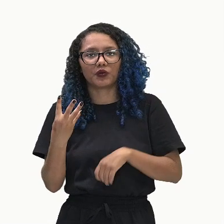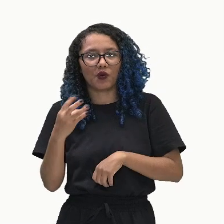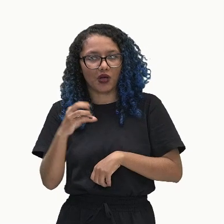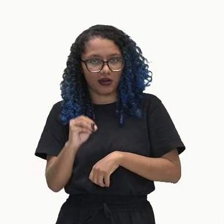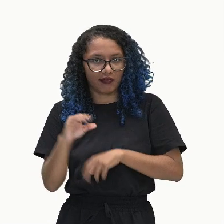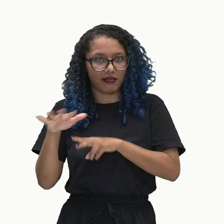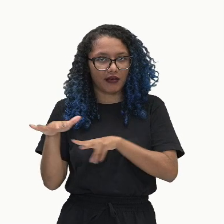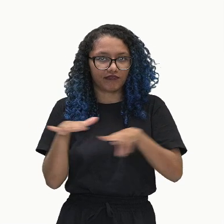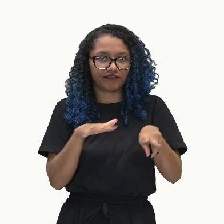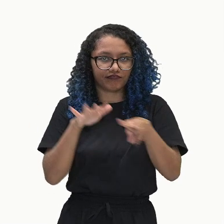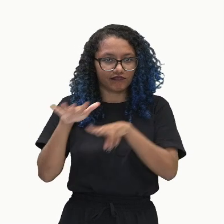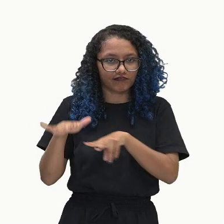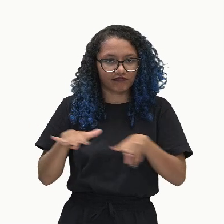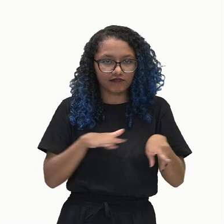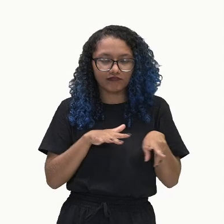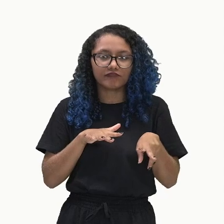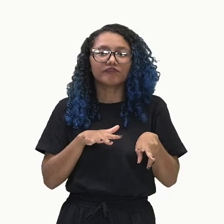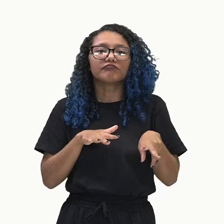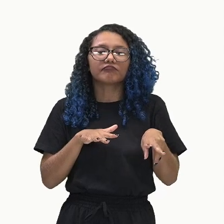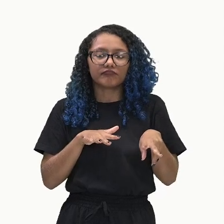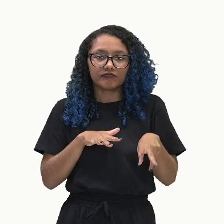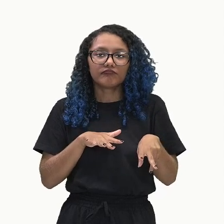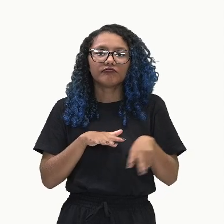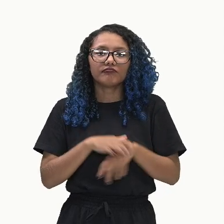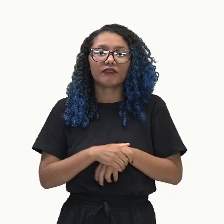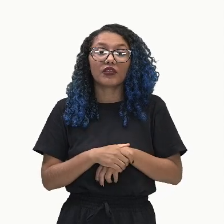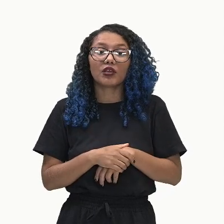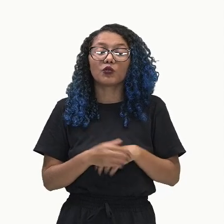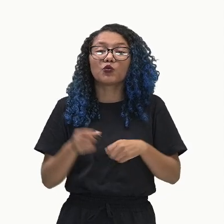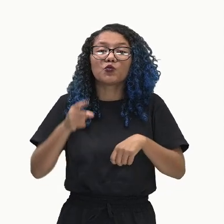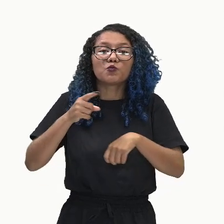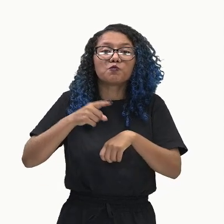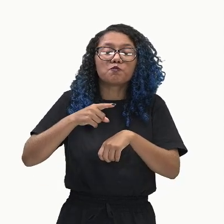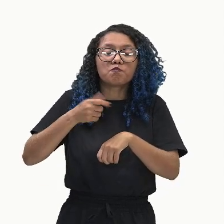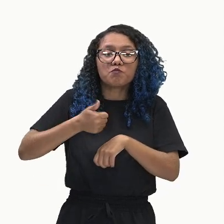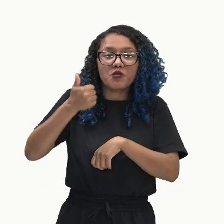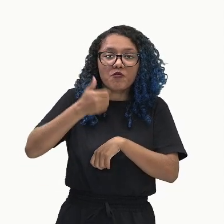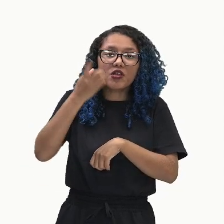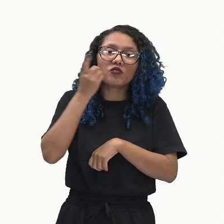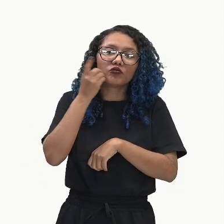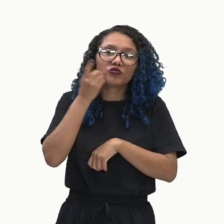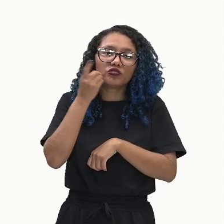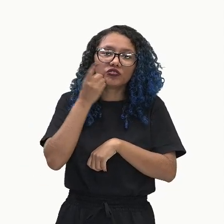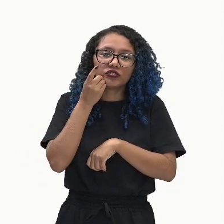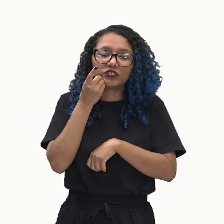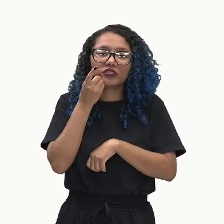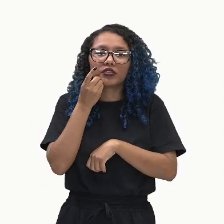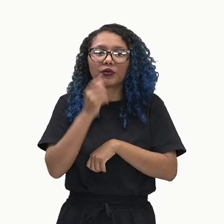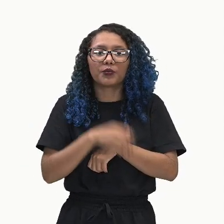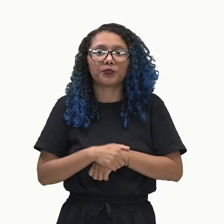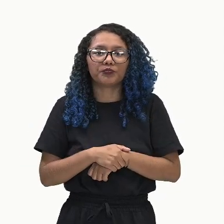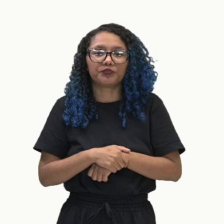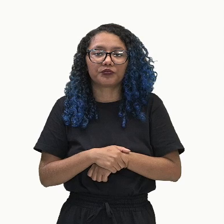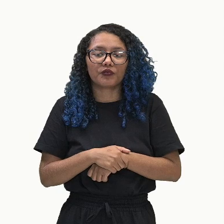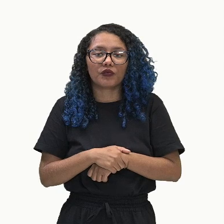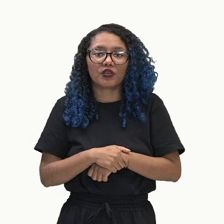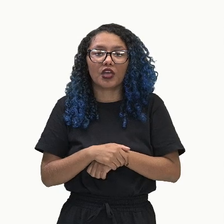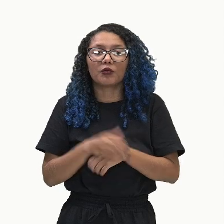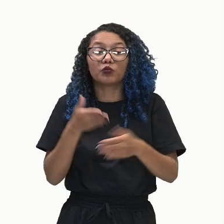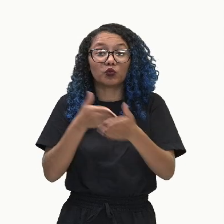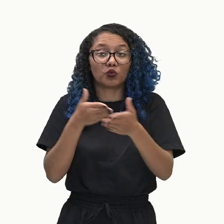semanas, a partir do primeiro dia do período menstrual, do último período